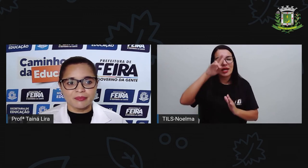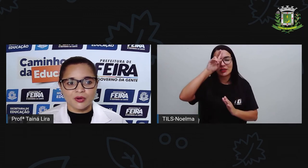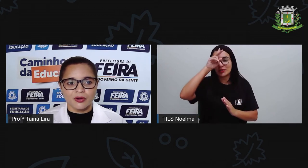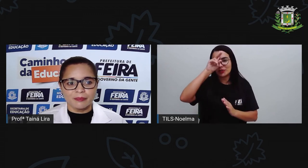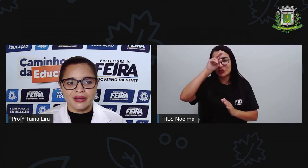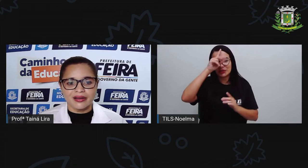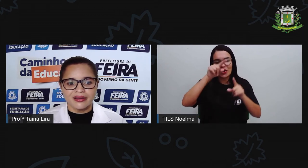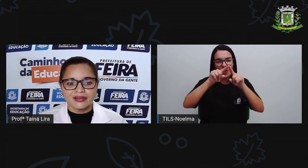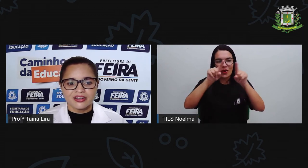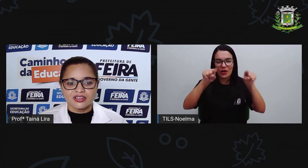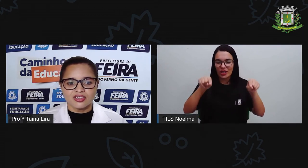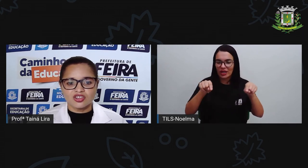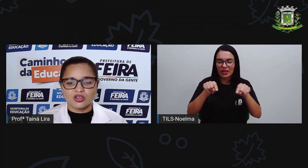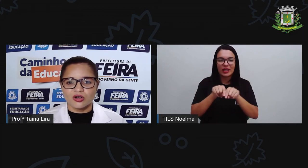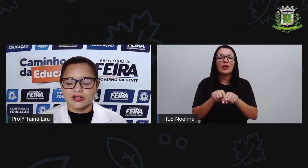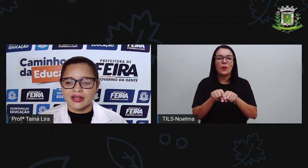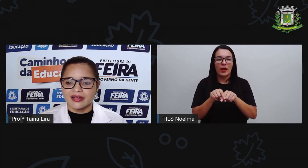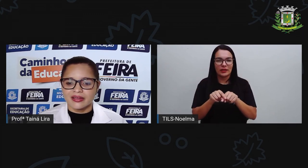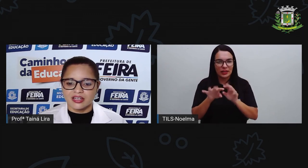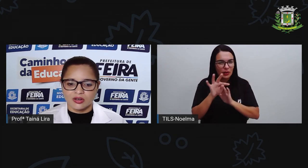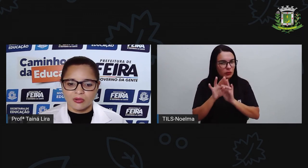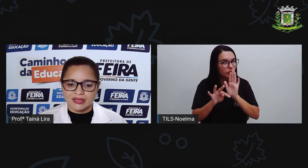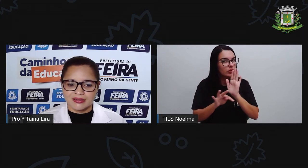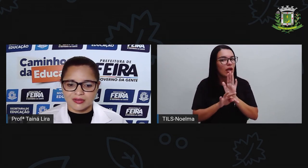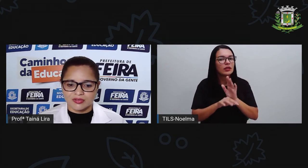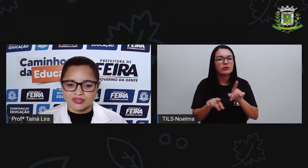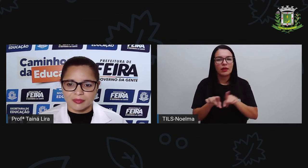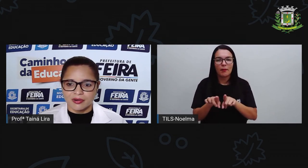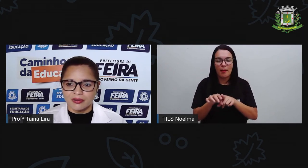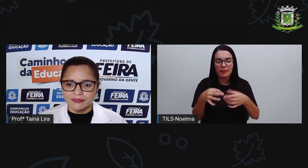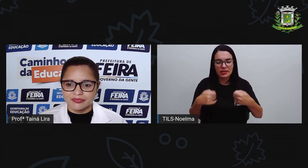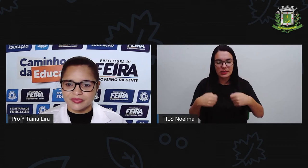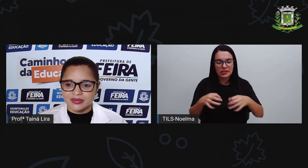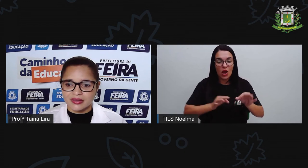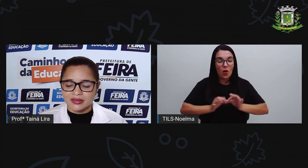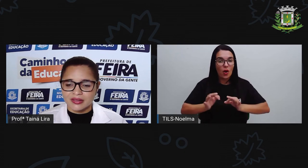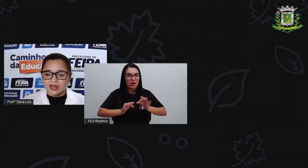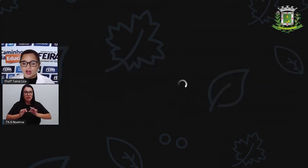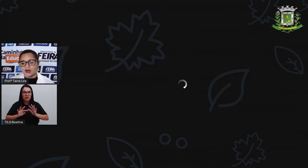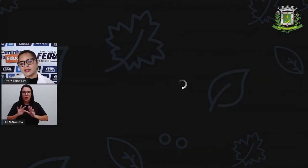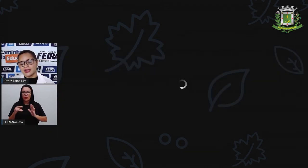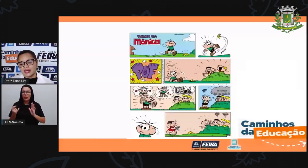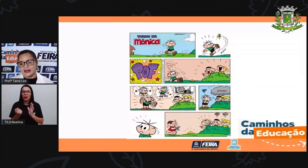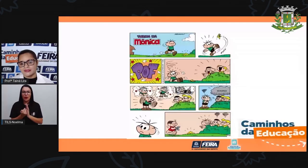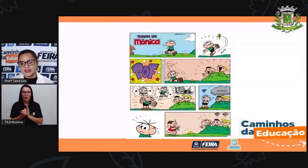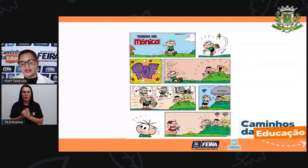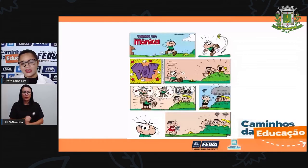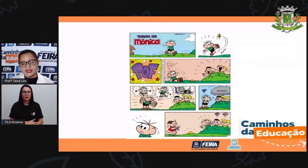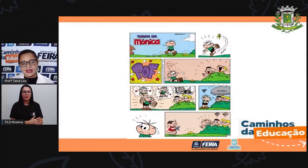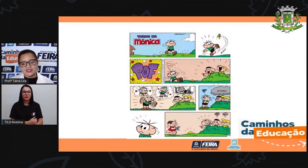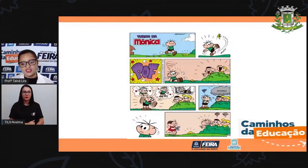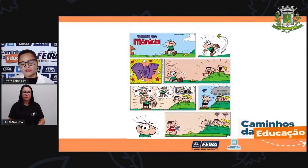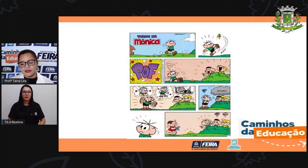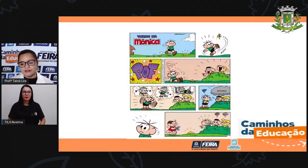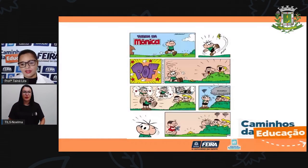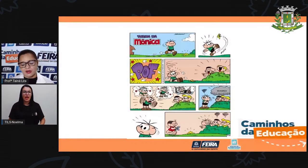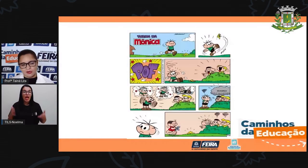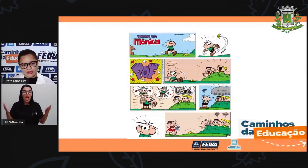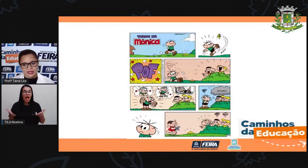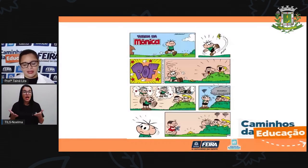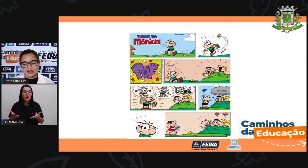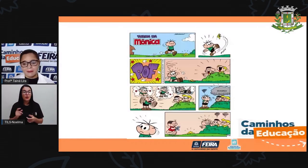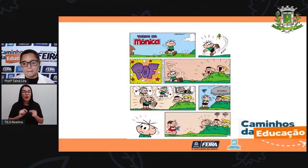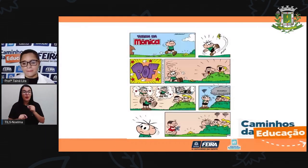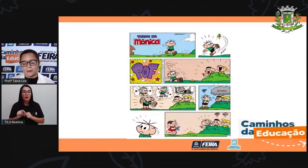nossa própria história em quadrinhos, tá bom? Olha lá. E a gente vai ver